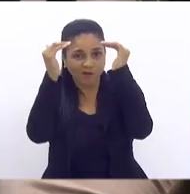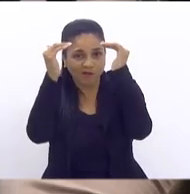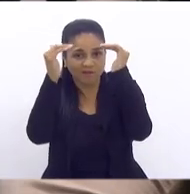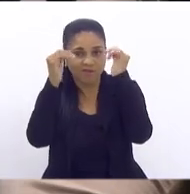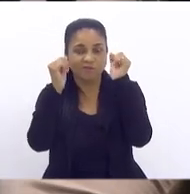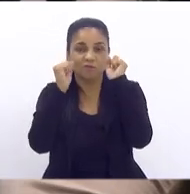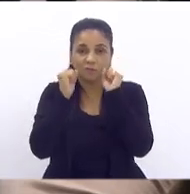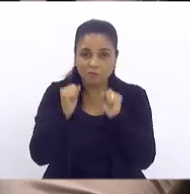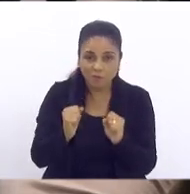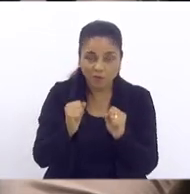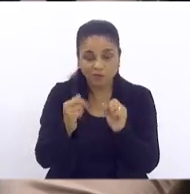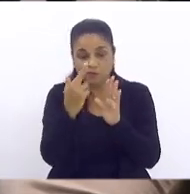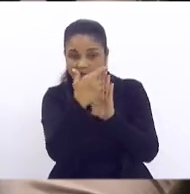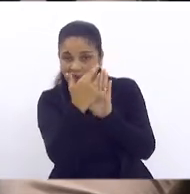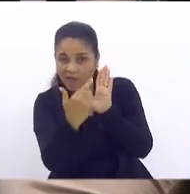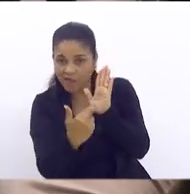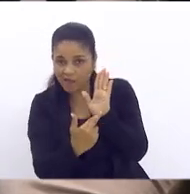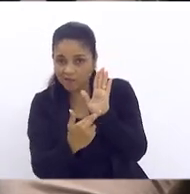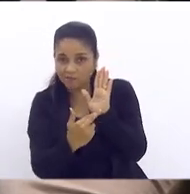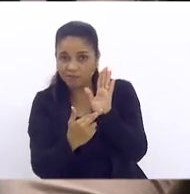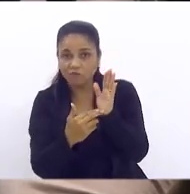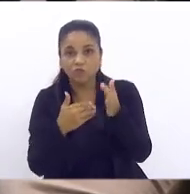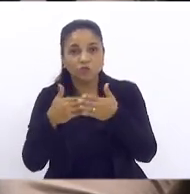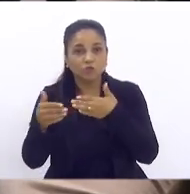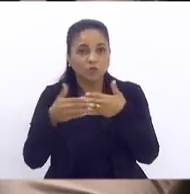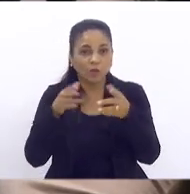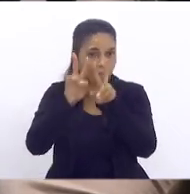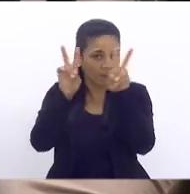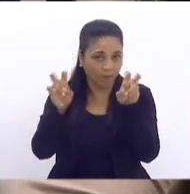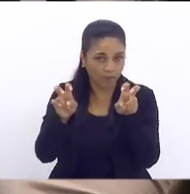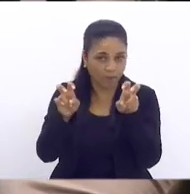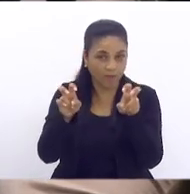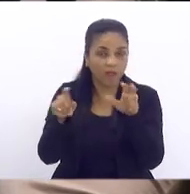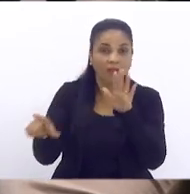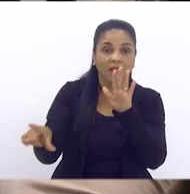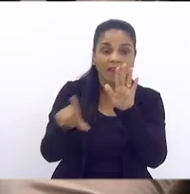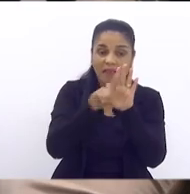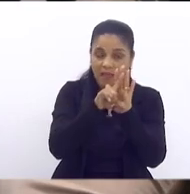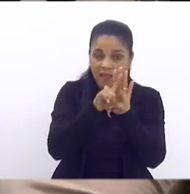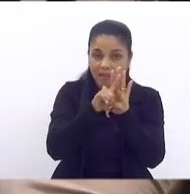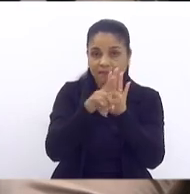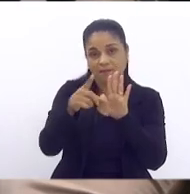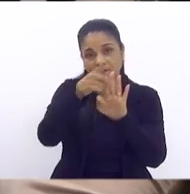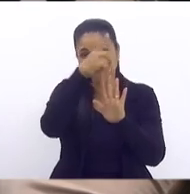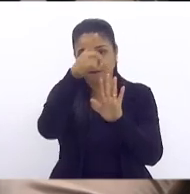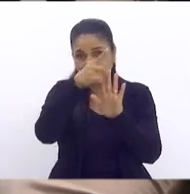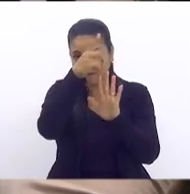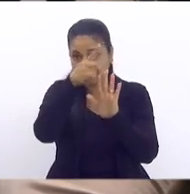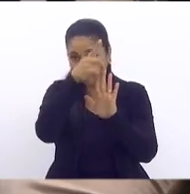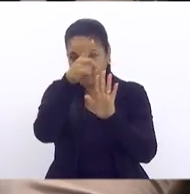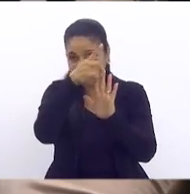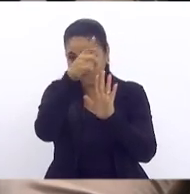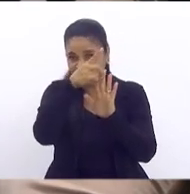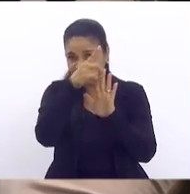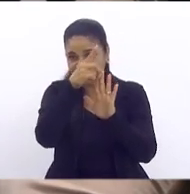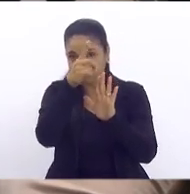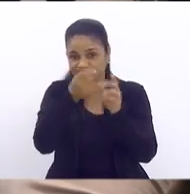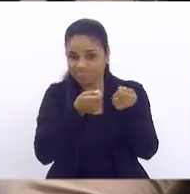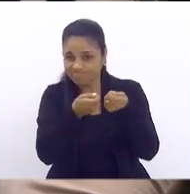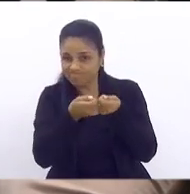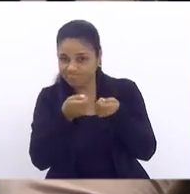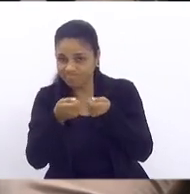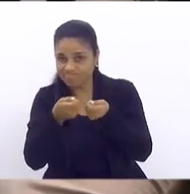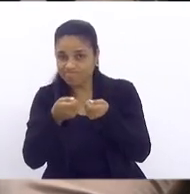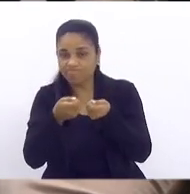fazer a regulação de qualquer assunto baseado em leis, decretos regulamentadores e, a partir daí,